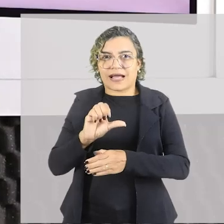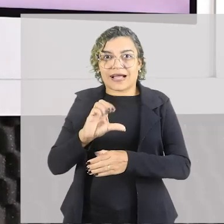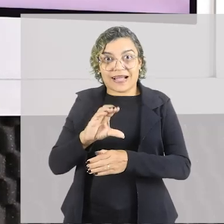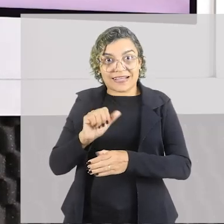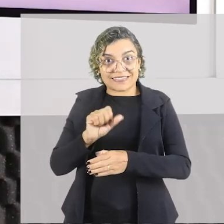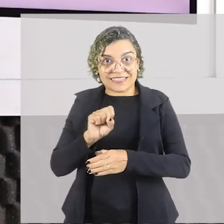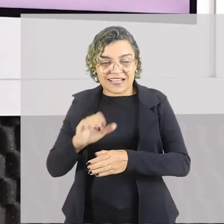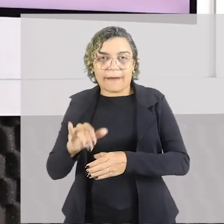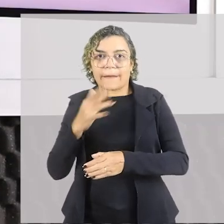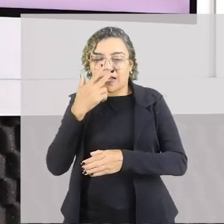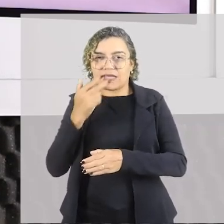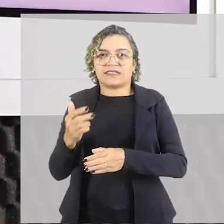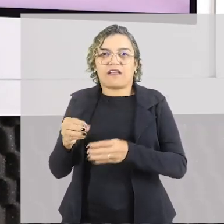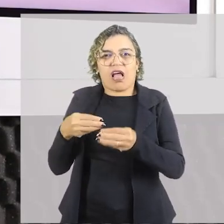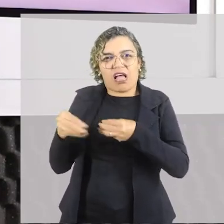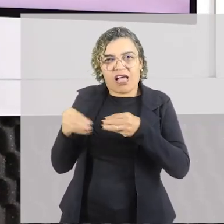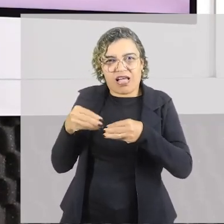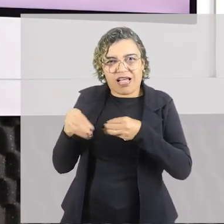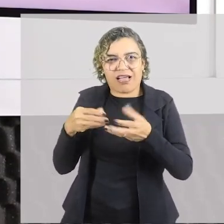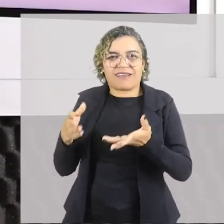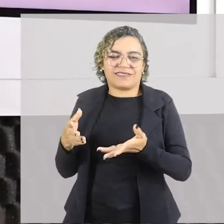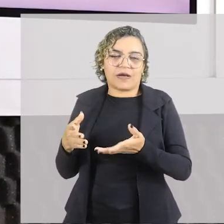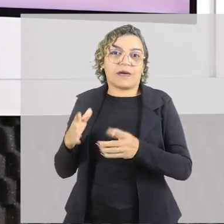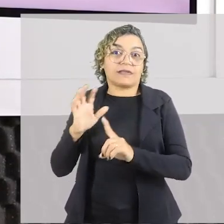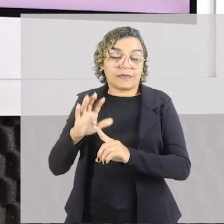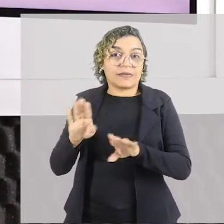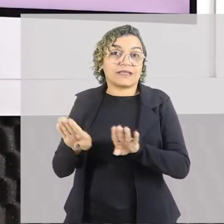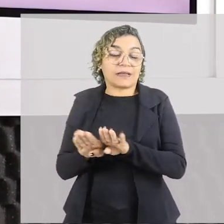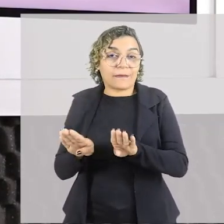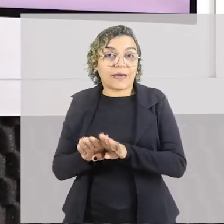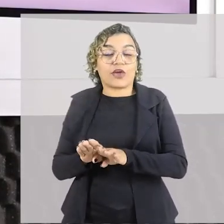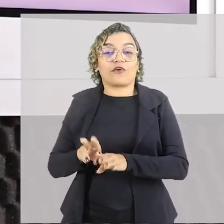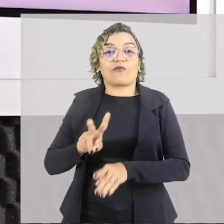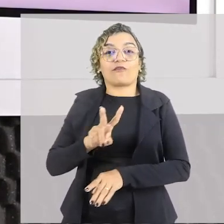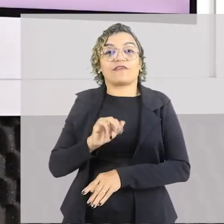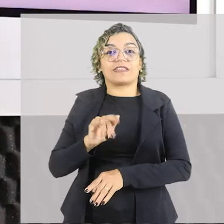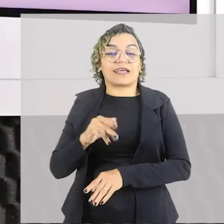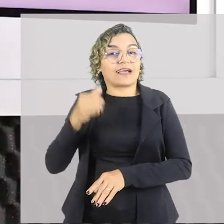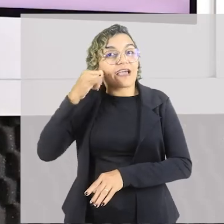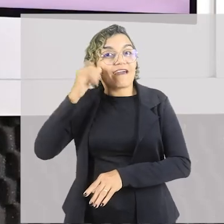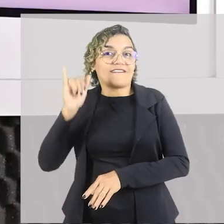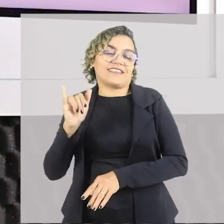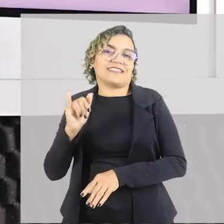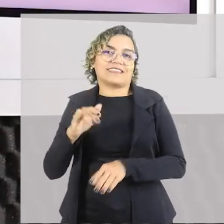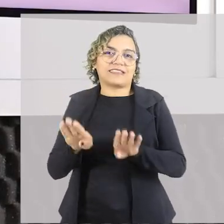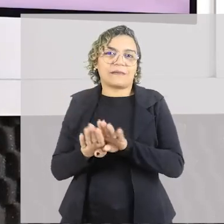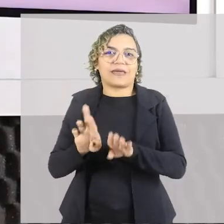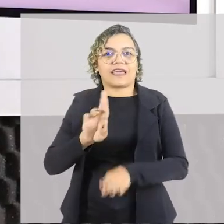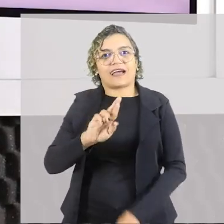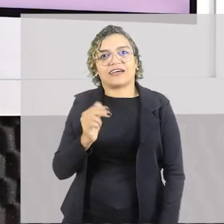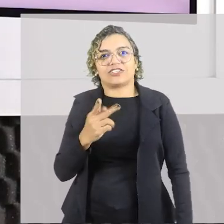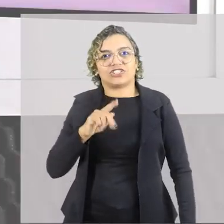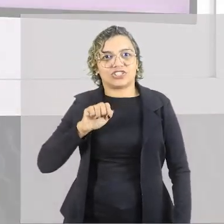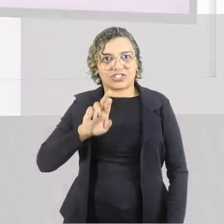colocar vinagre também te dá essa facilidade de evitar que aquela casca acabe rachando, tá?